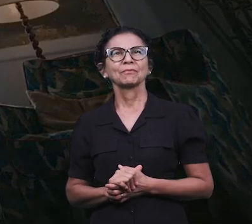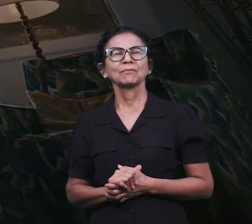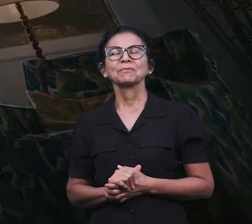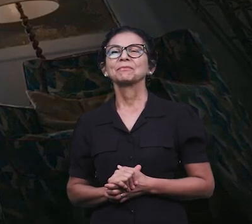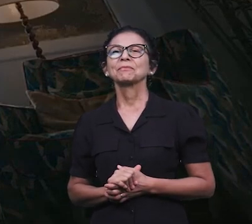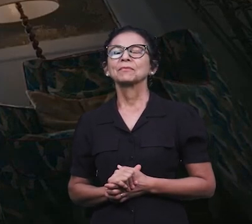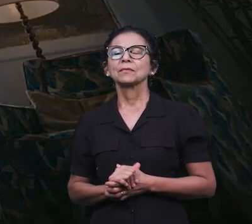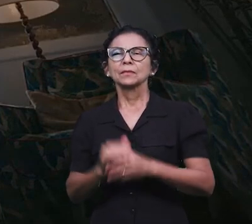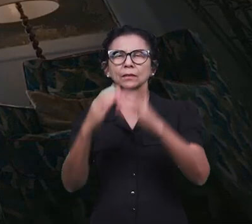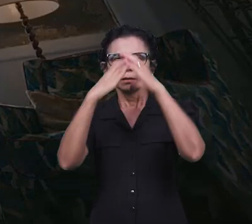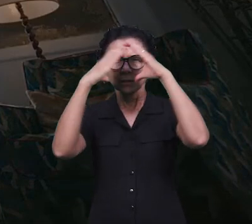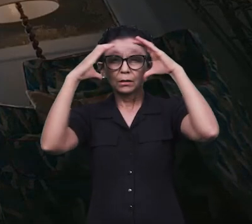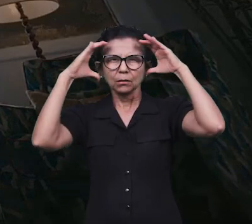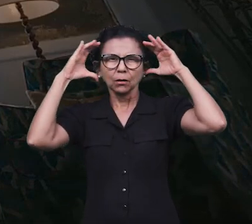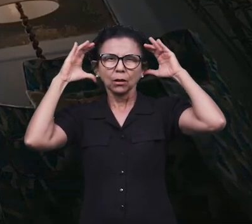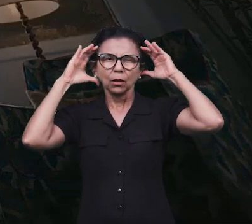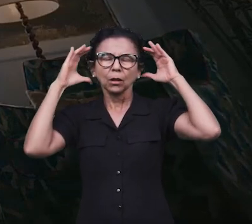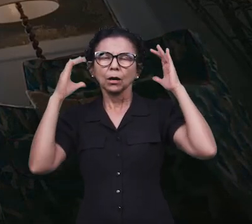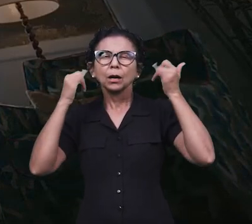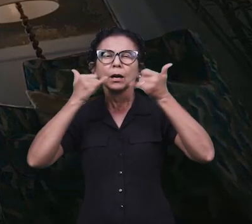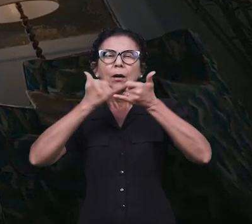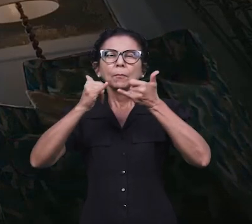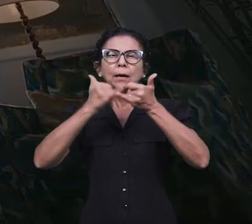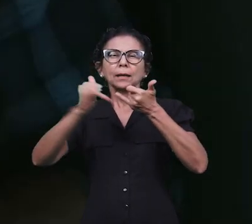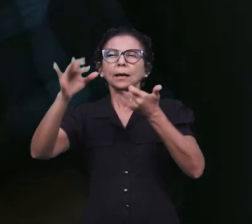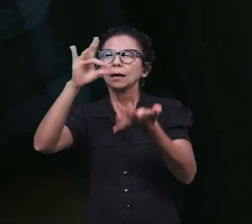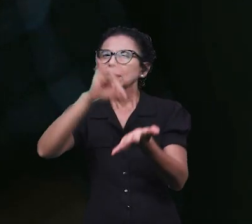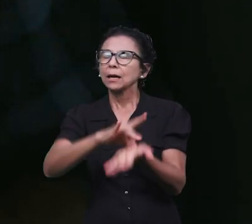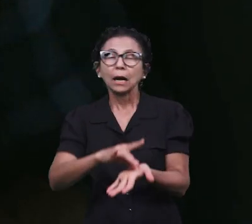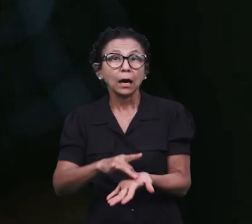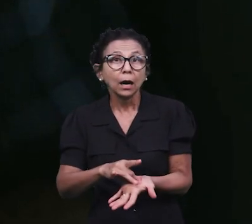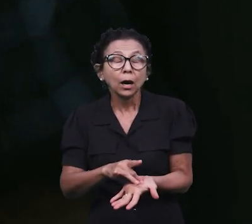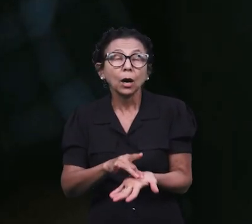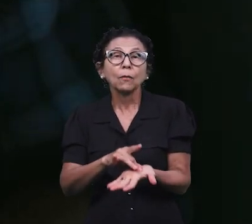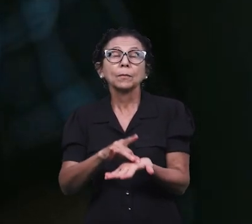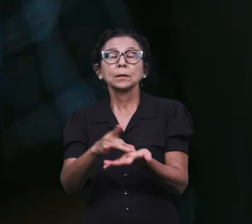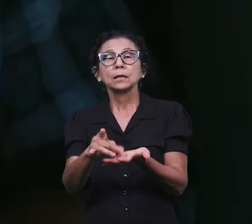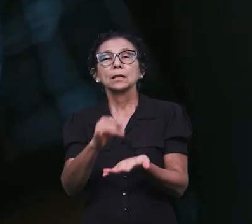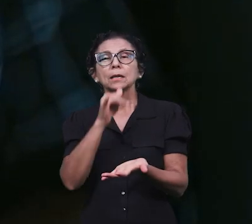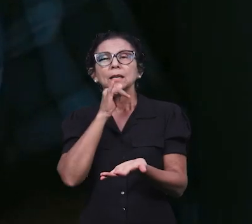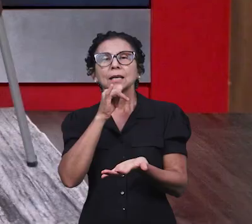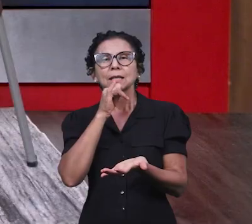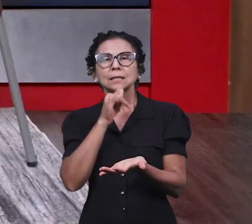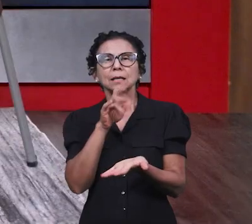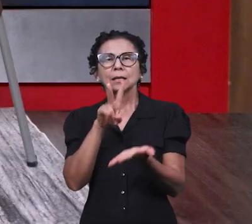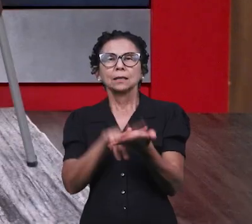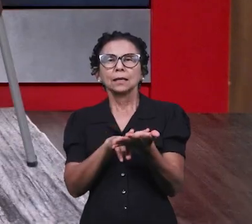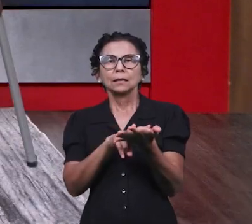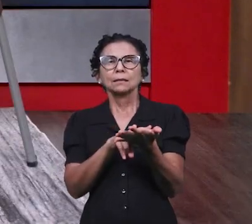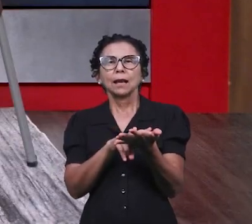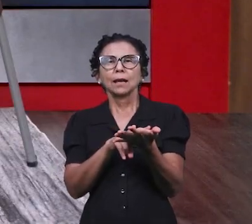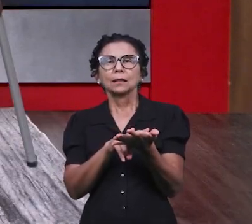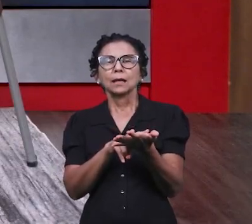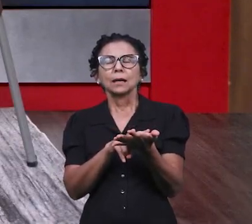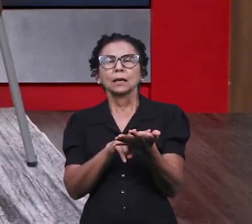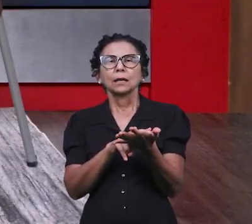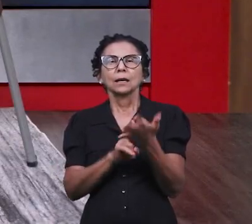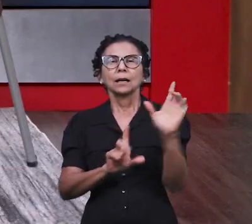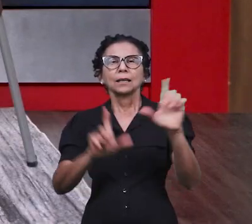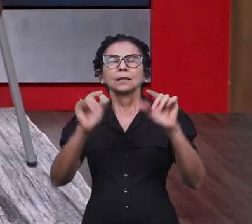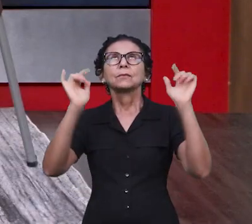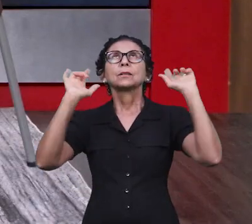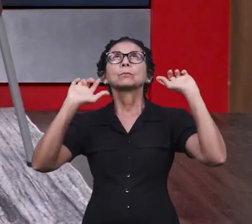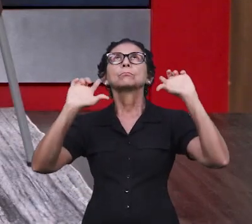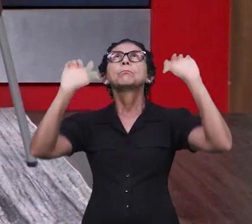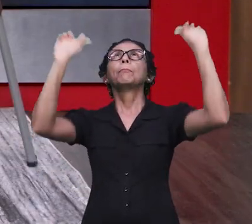de interações envolvendo realidade virtual. A pessoa aqui, por exemplo, deitada assistindo TV, ele quer colocar a TV no teto, por